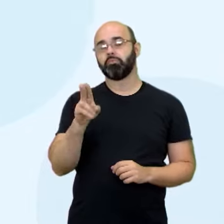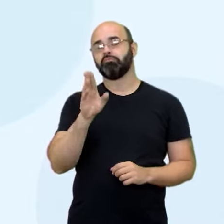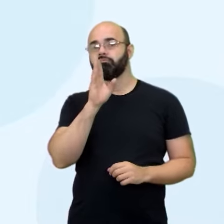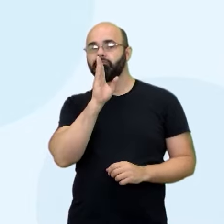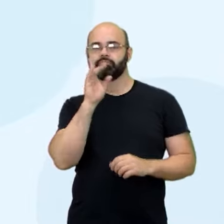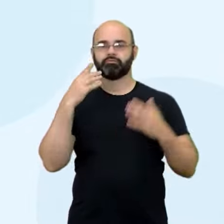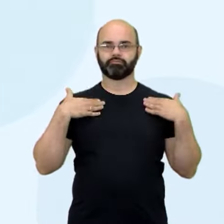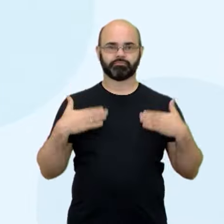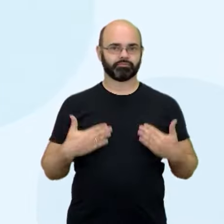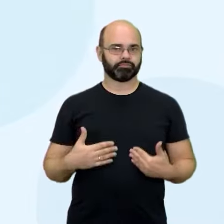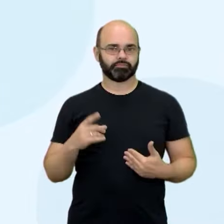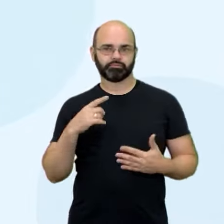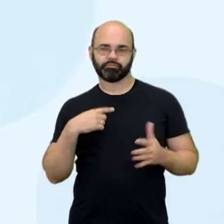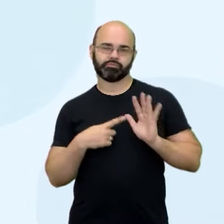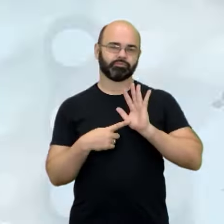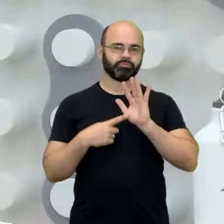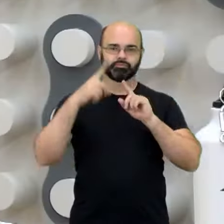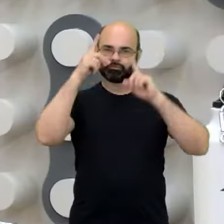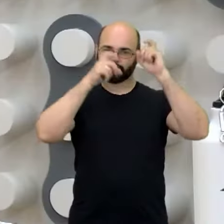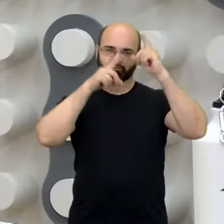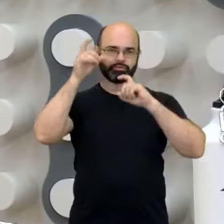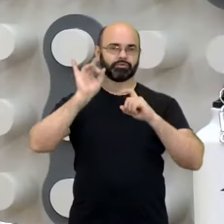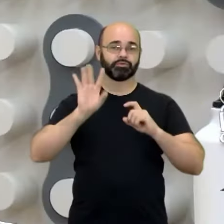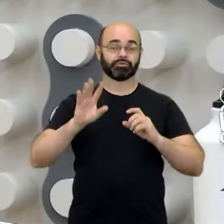funcionamento dessas, vamos pensar assim,